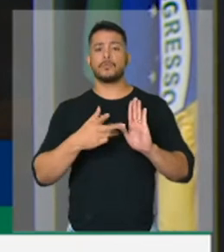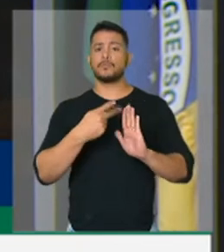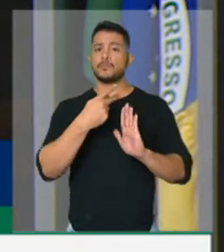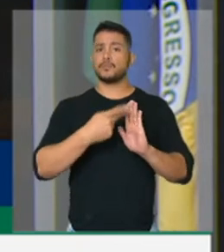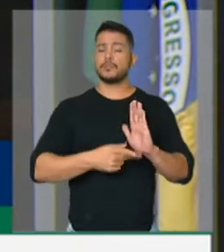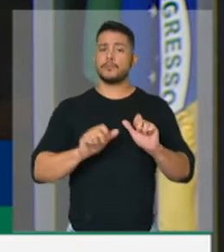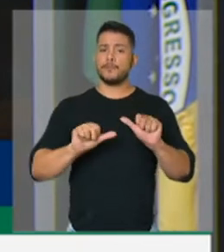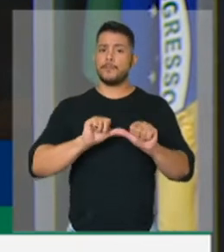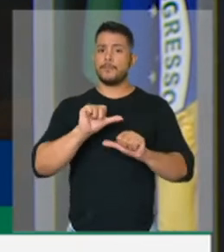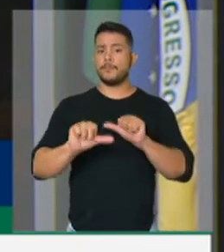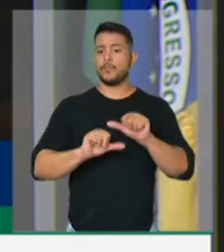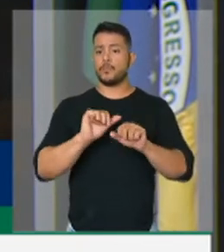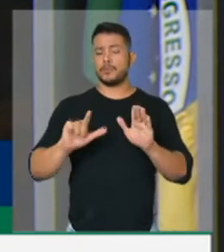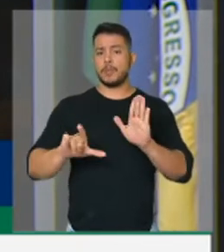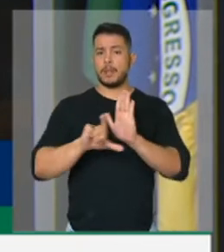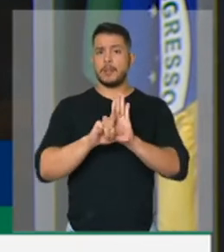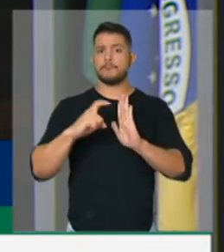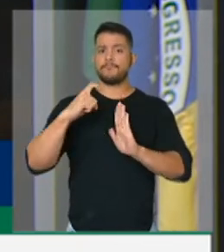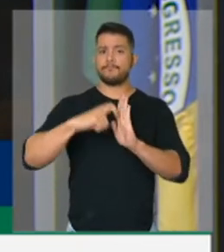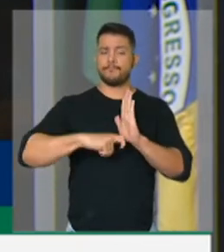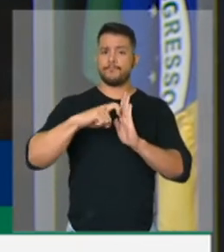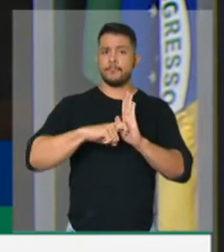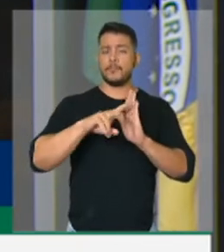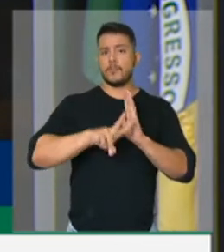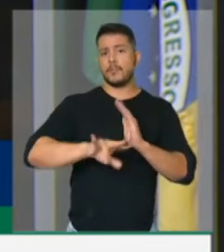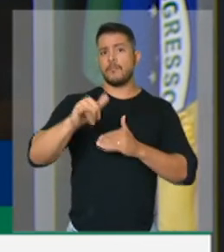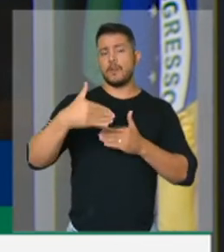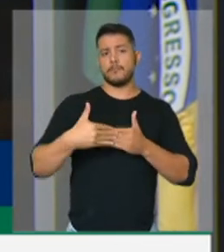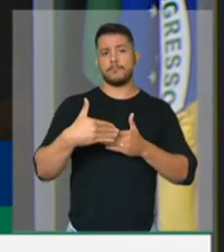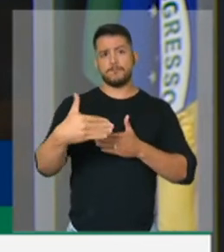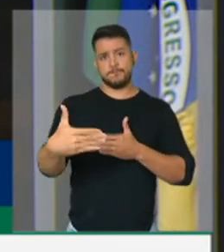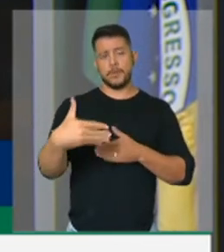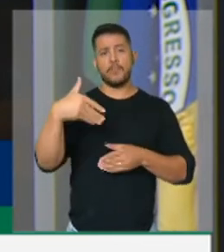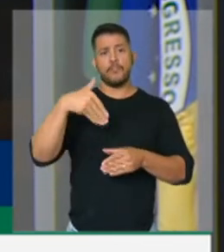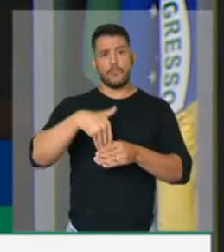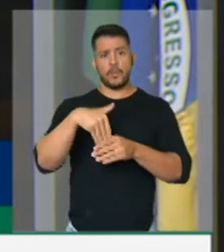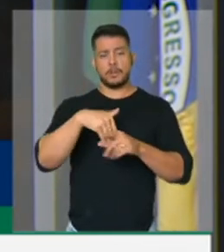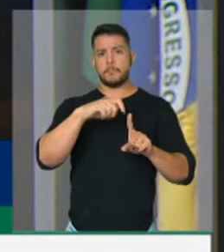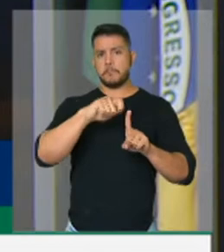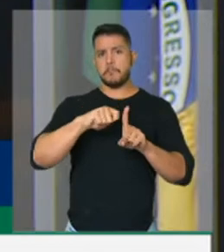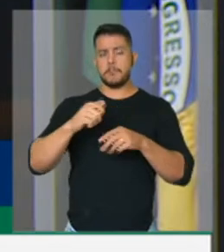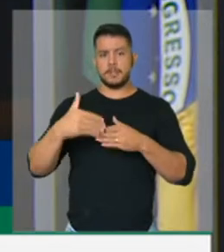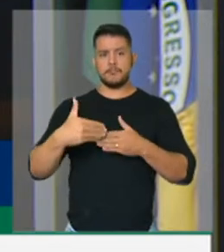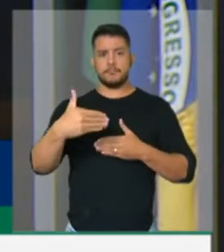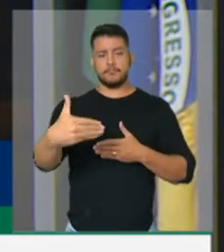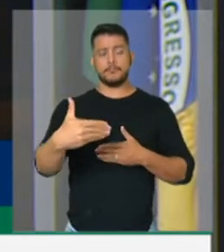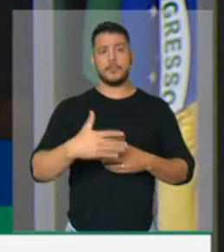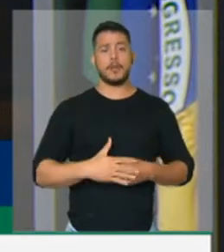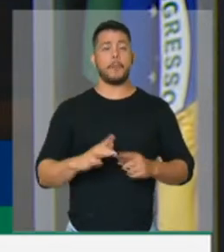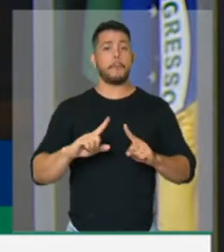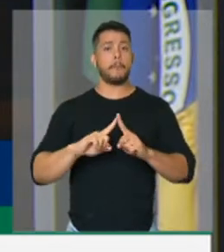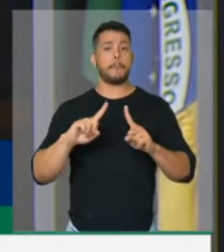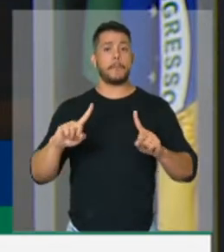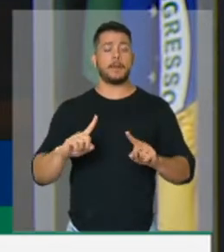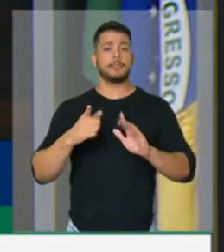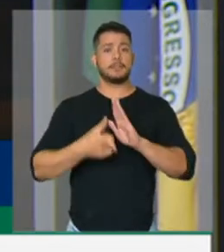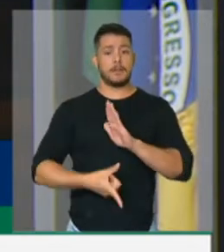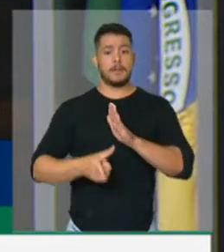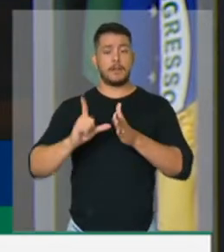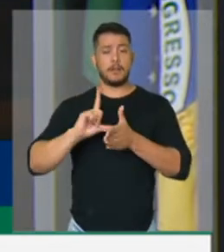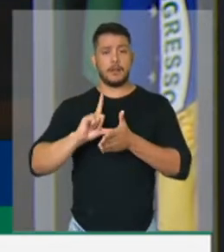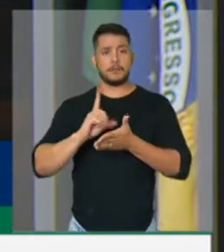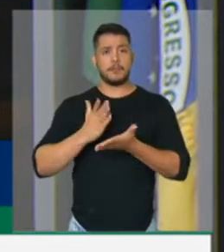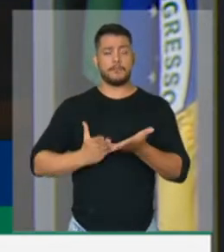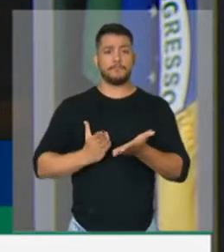tributária que deverá ser votado nos próximos meses. Mas antes que seja aprovado,